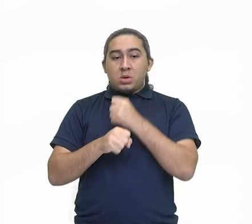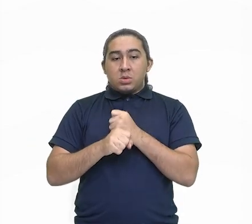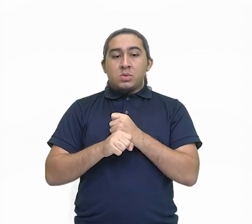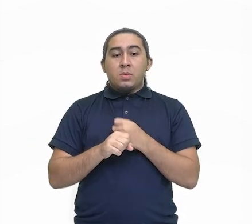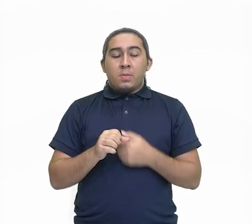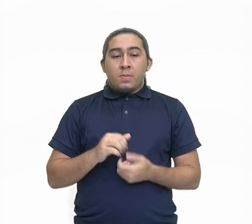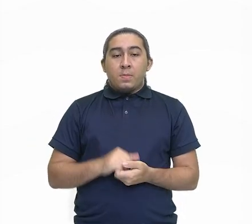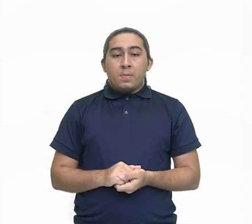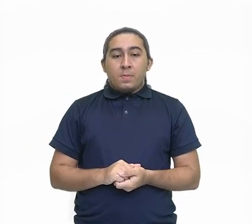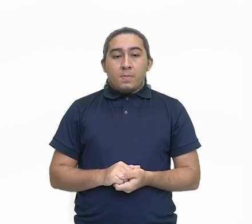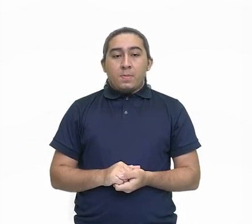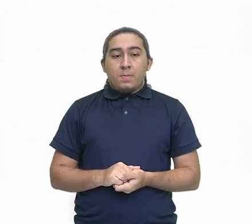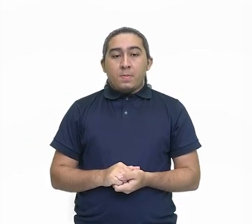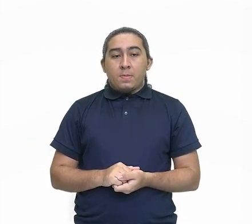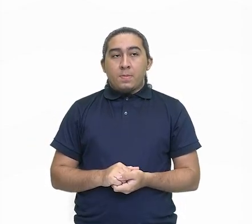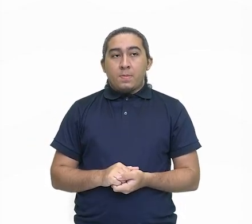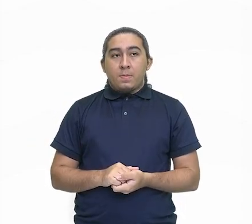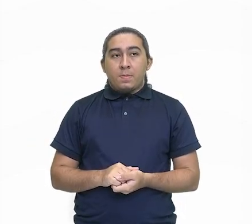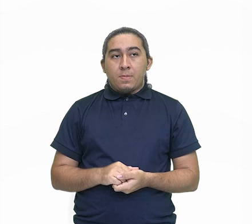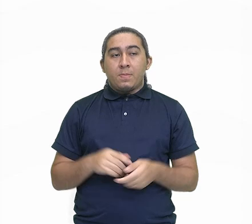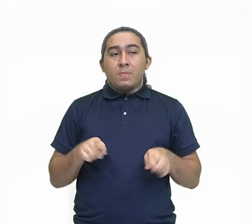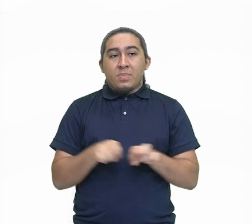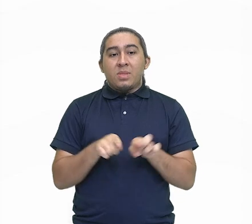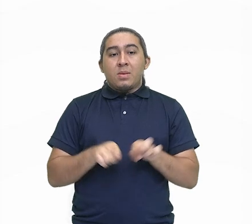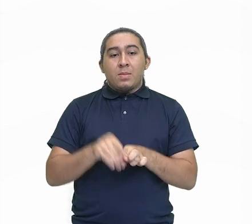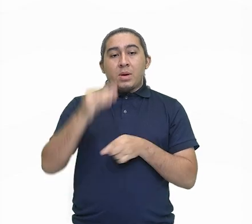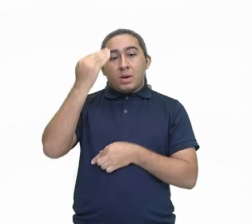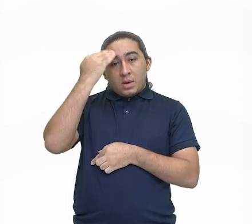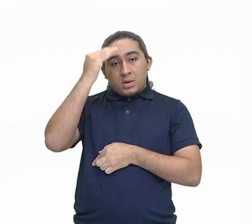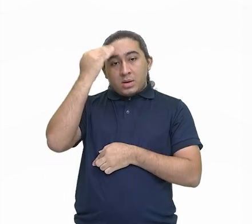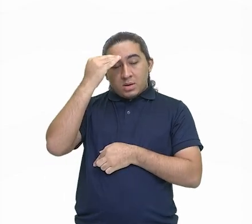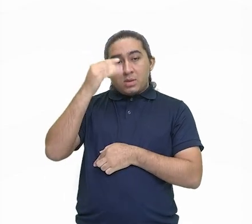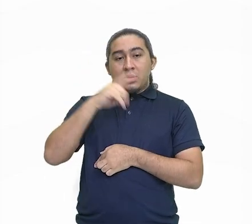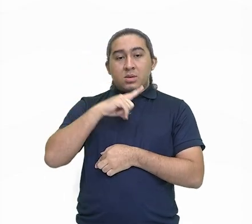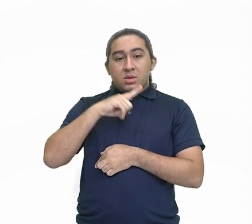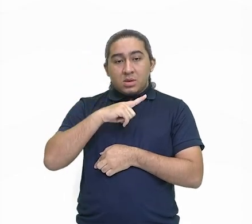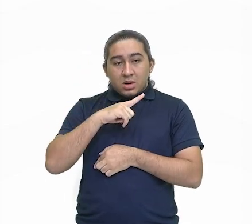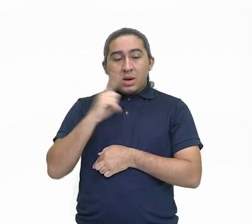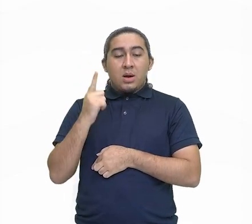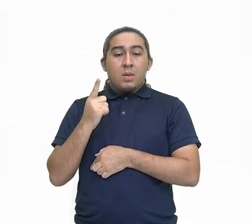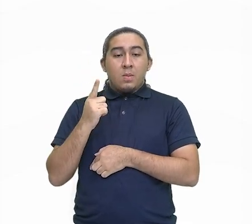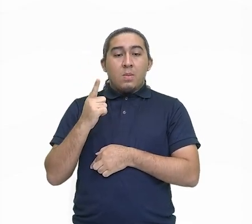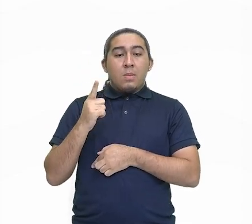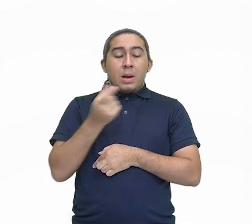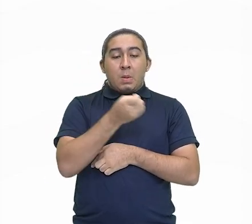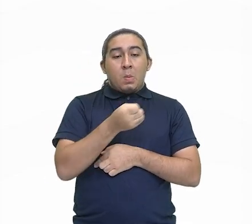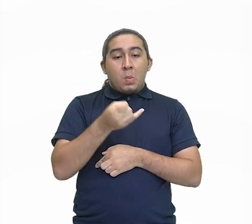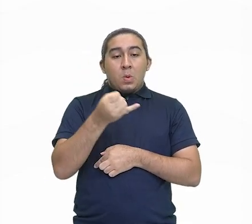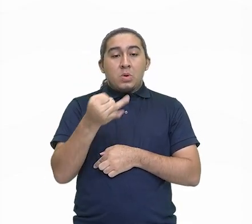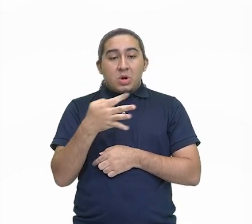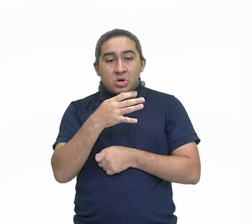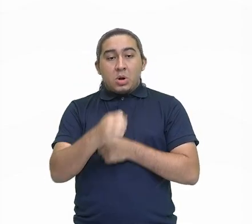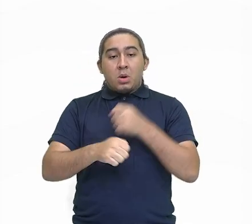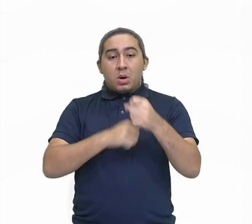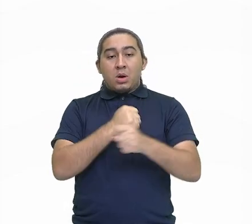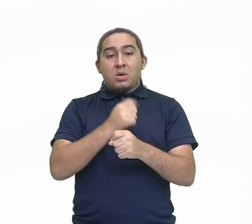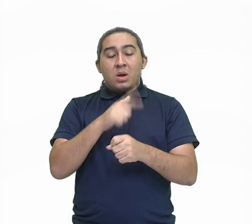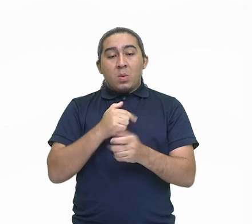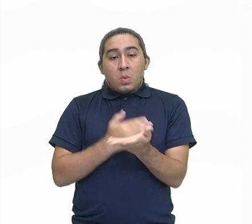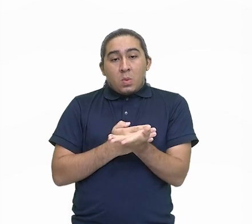assim, a partir de uma partícula muito densa e quente, ele foi chamado ali aquele início